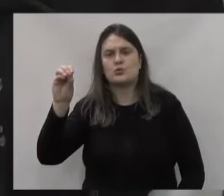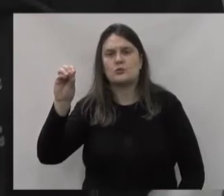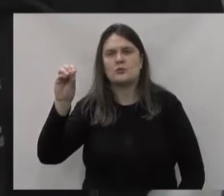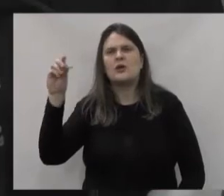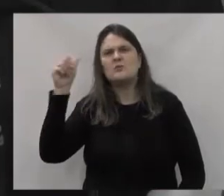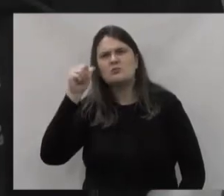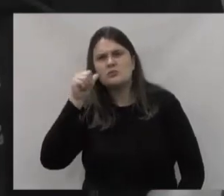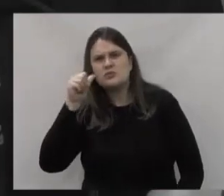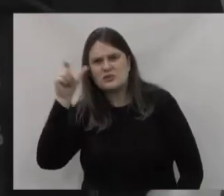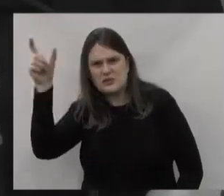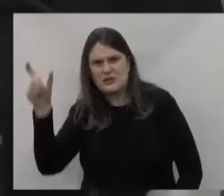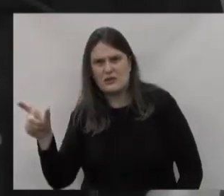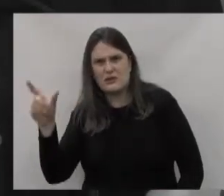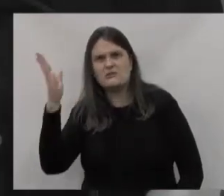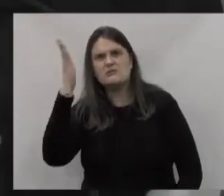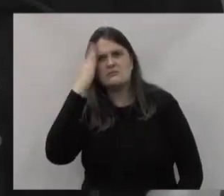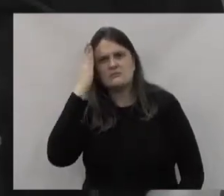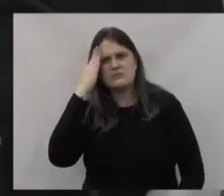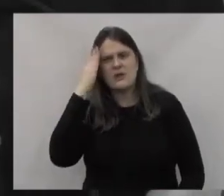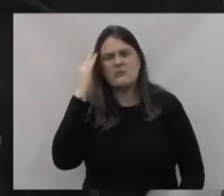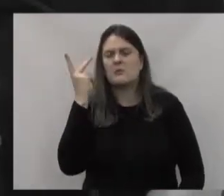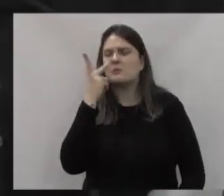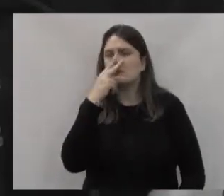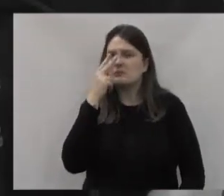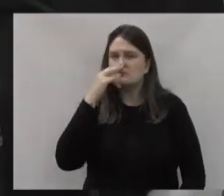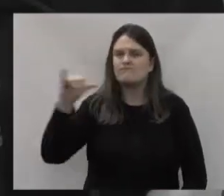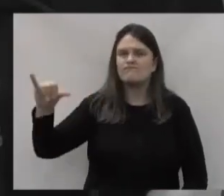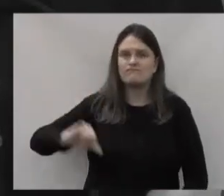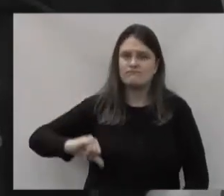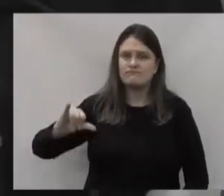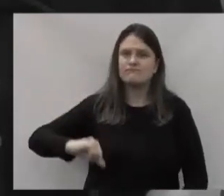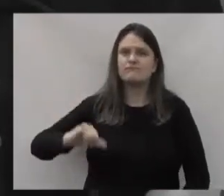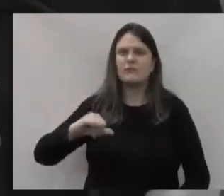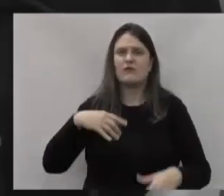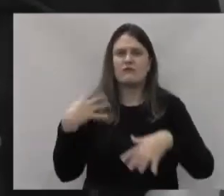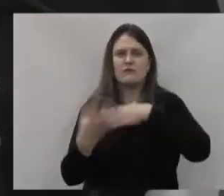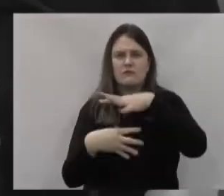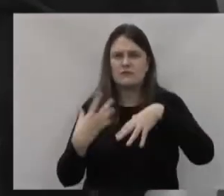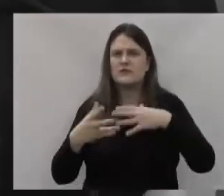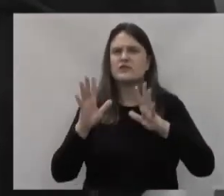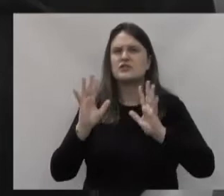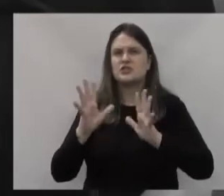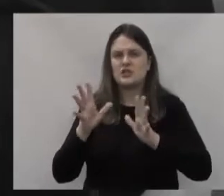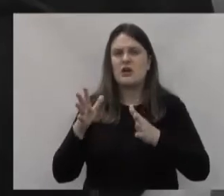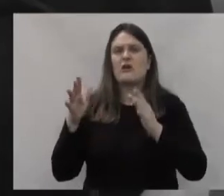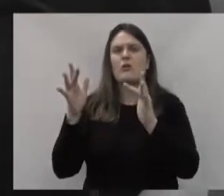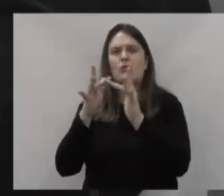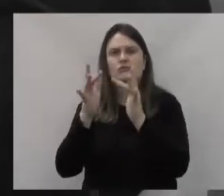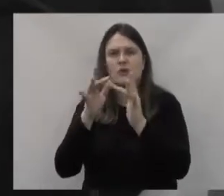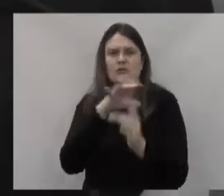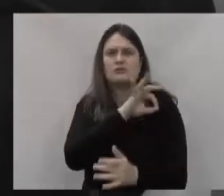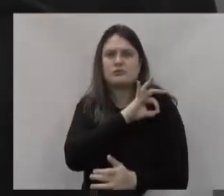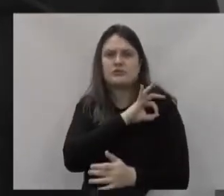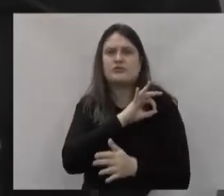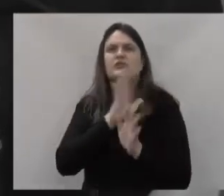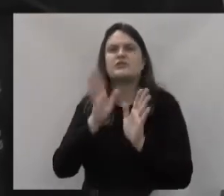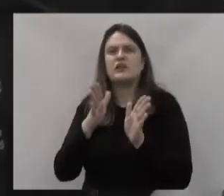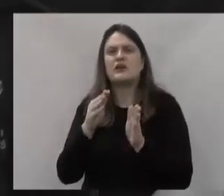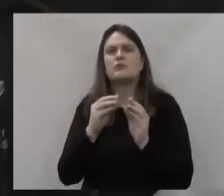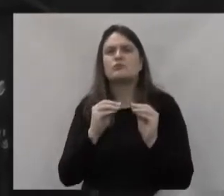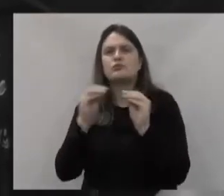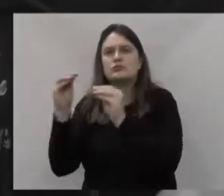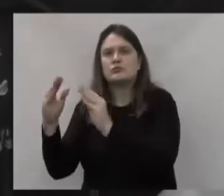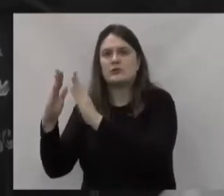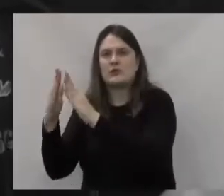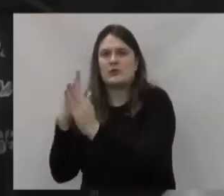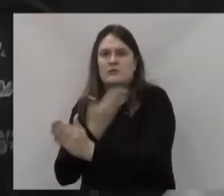que sabe muito bem que está numa situação de violência, que ela já foi atendida, que ela foi para casa de amigos,